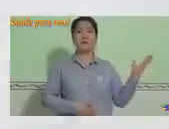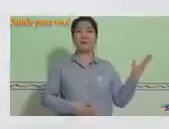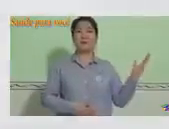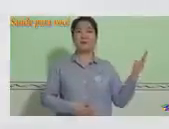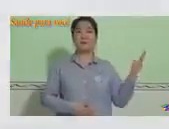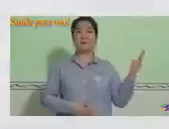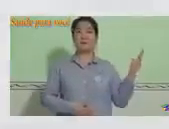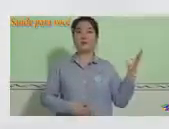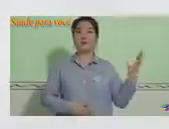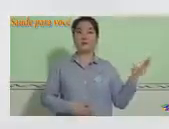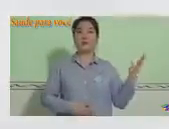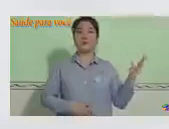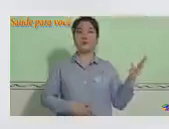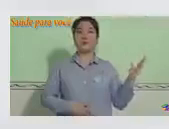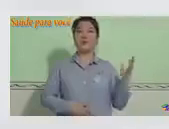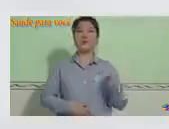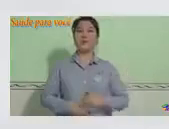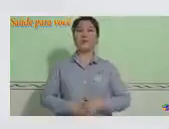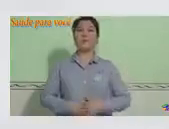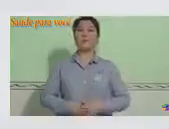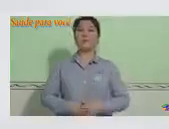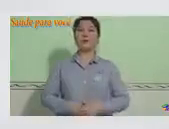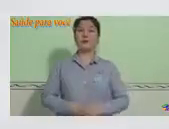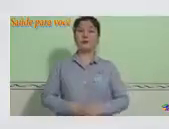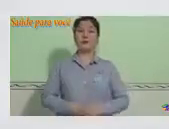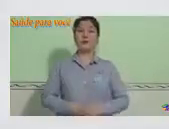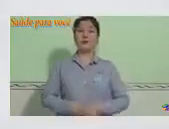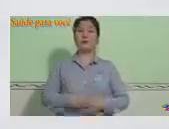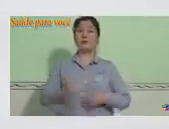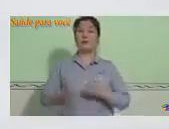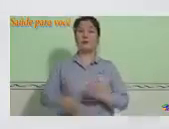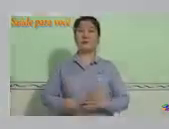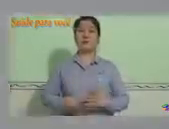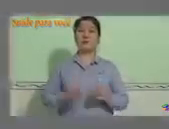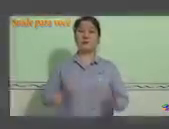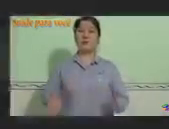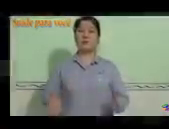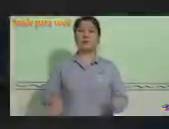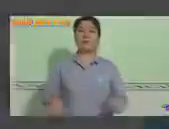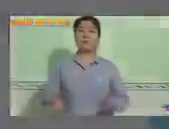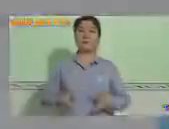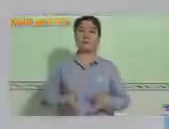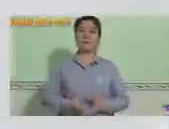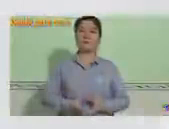ômega 3, sendo muito importante sua utilização para pessoas que são vegetarianas.